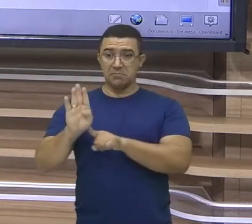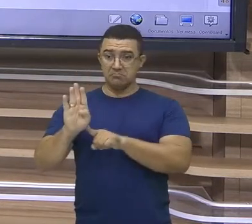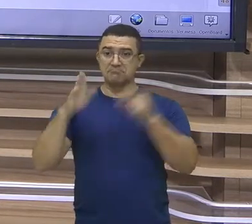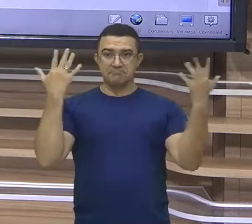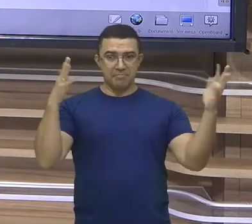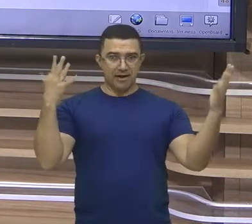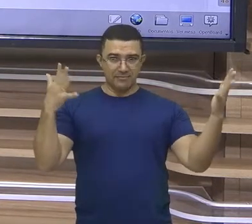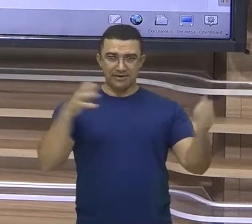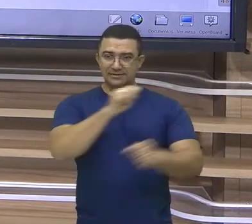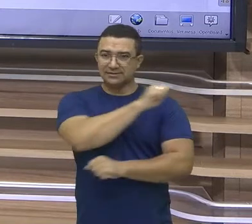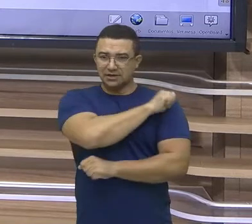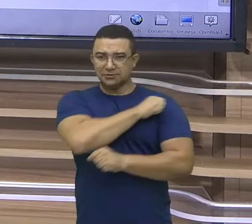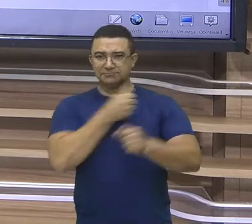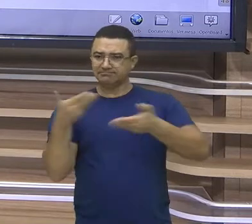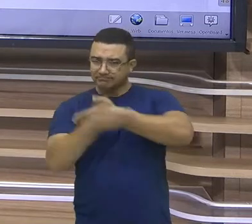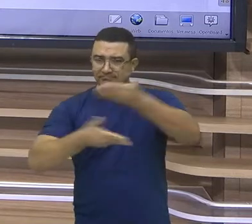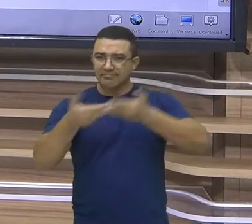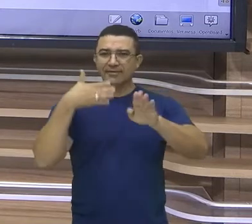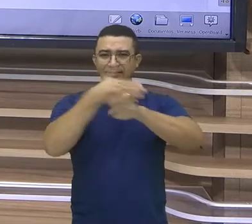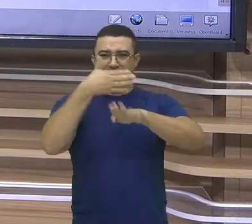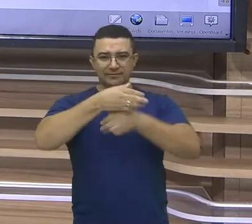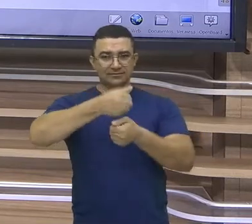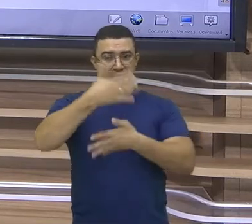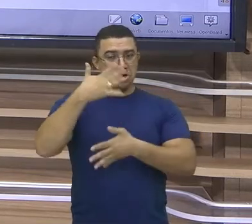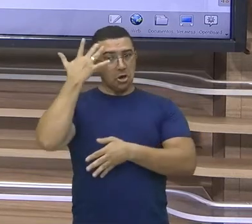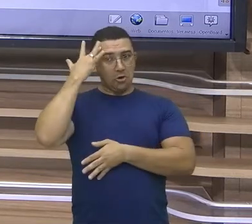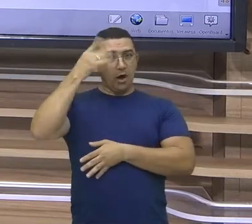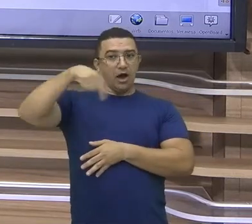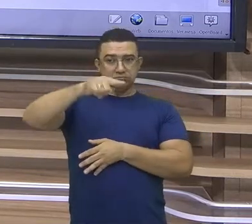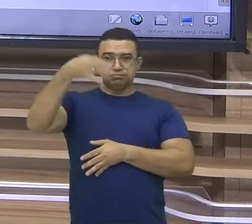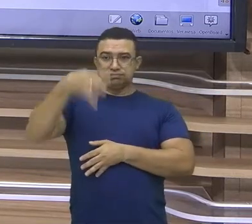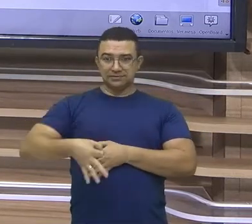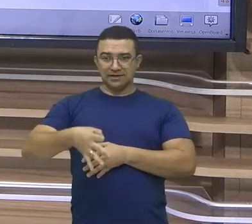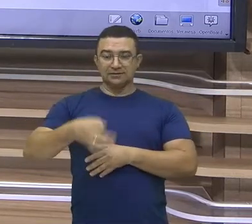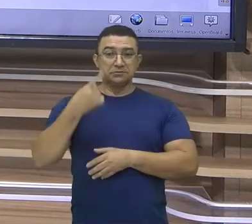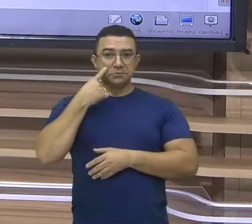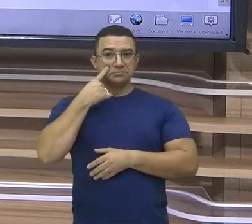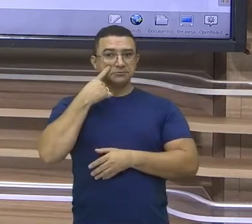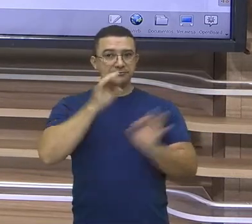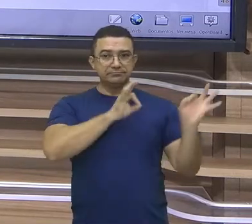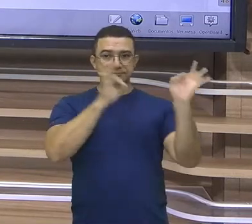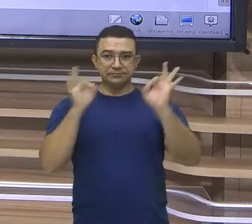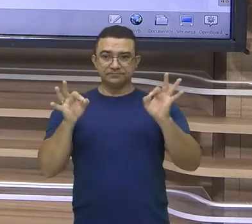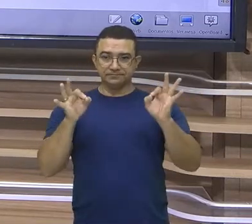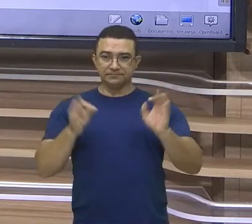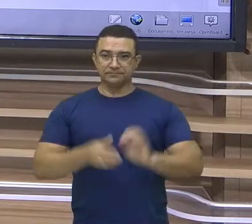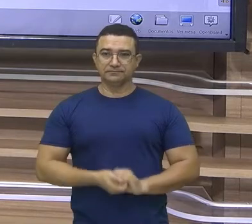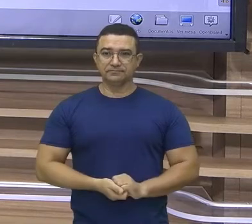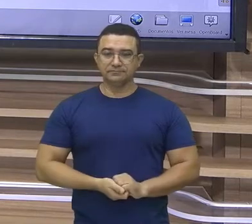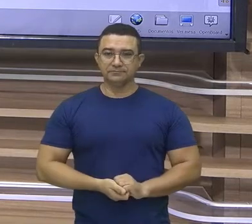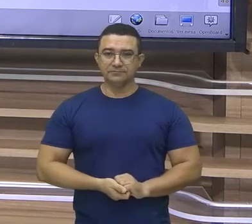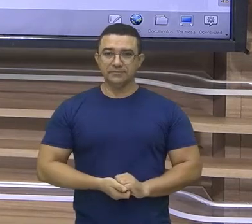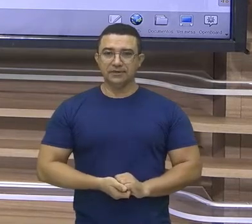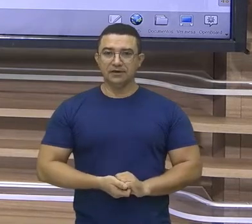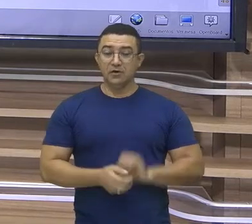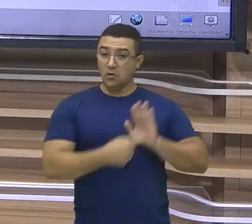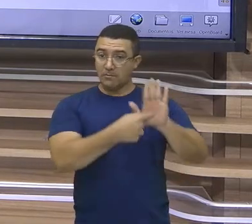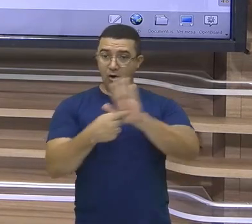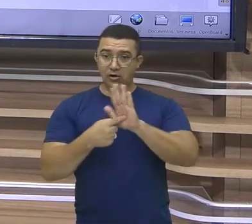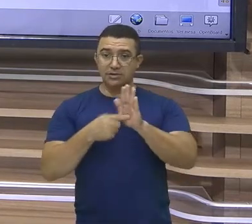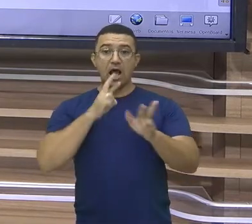aos nossos alunos que estão interagindo. Acho que acertaram, né? Vamos confirmar a resposta? Olha só, vou mostrar para vocês a resposta e